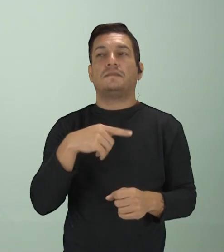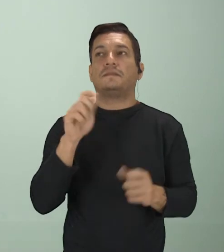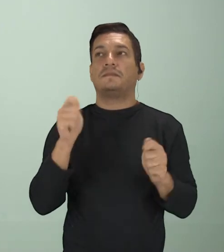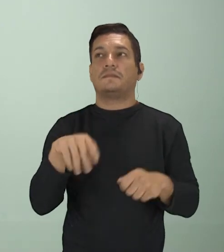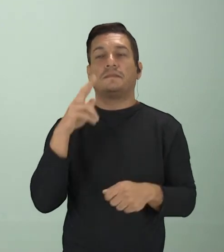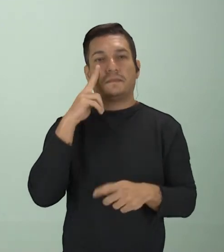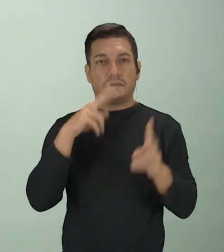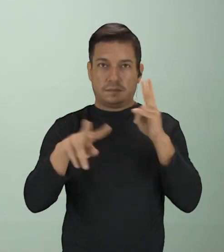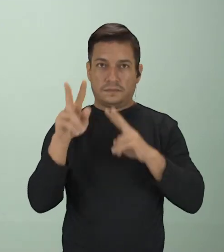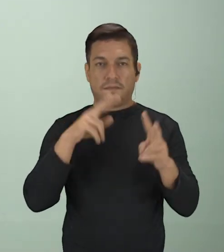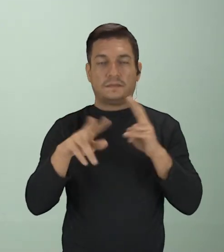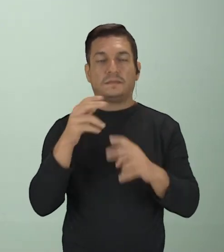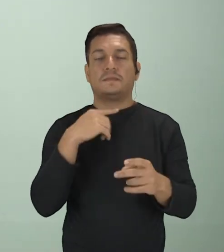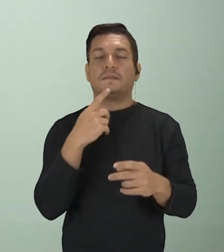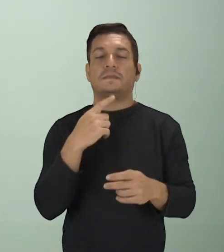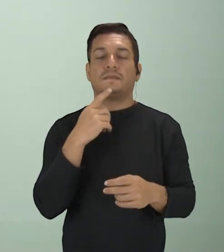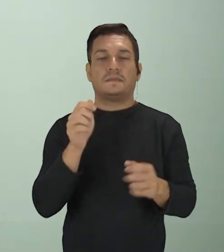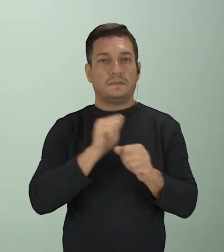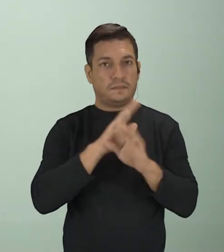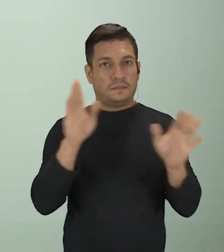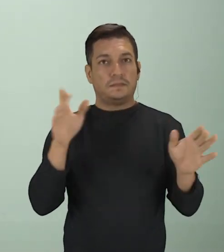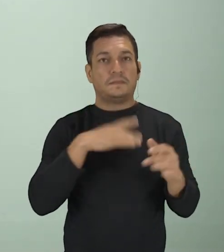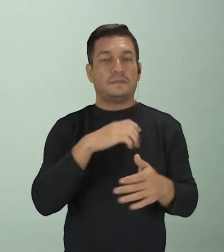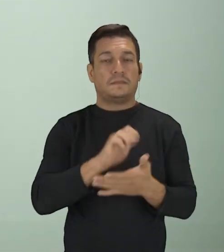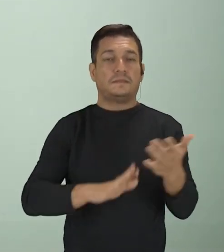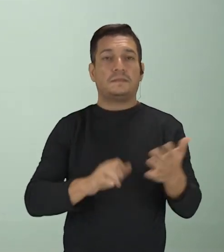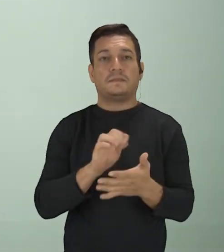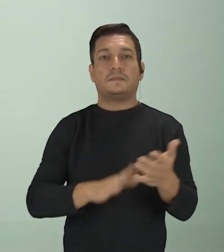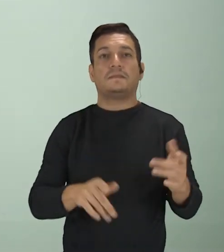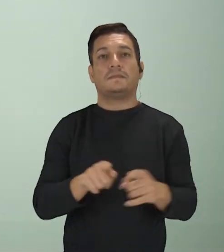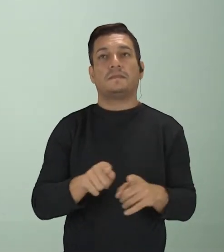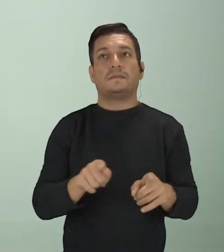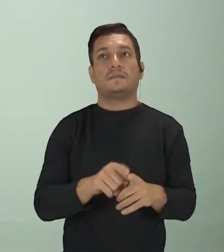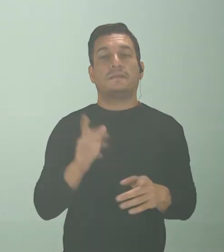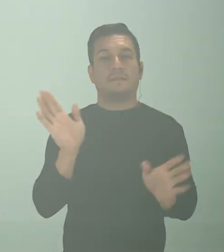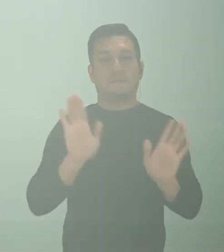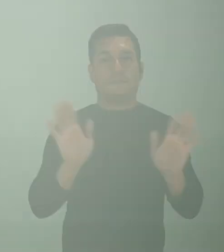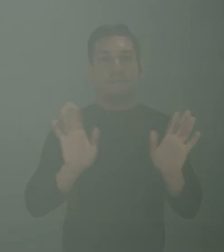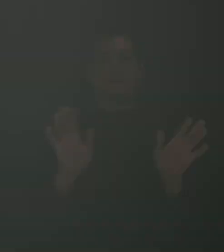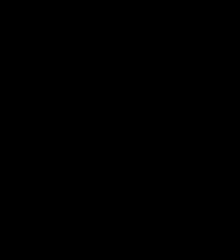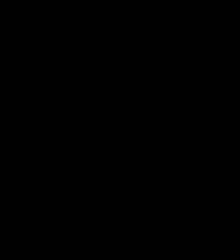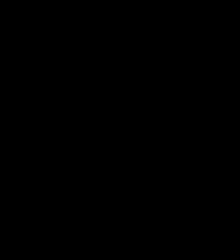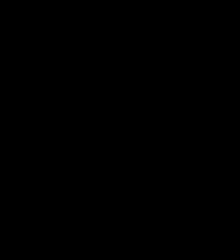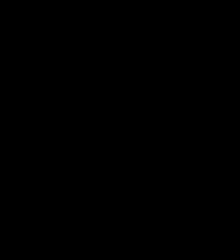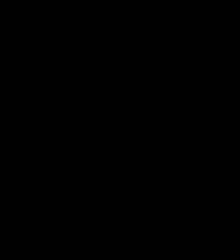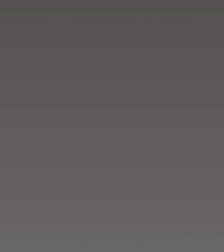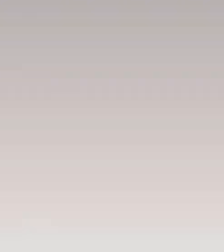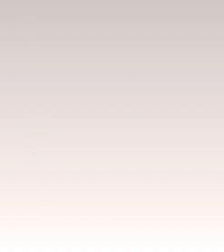visualizá-los e tirar qualquer dúvida, tá certo? Tem exercícios aí, então até a próxima.